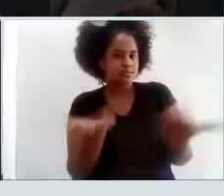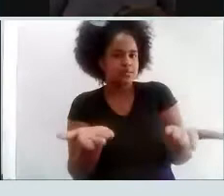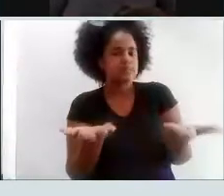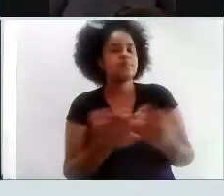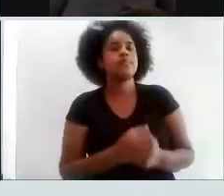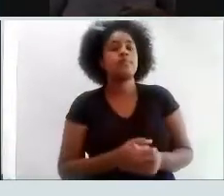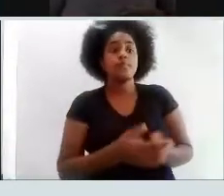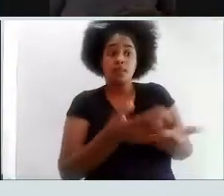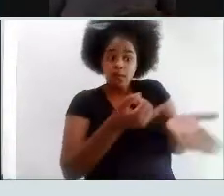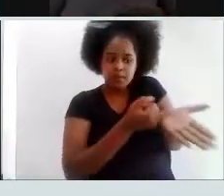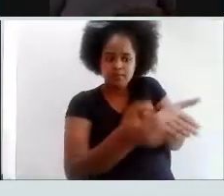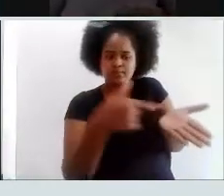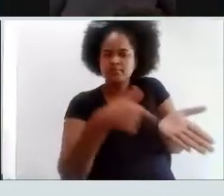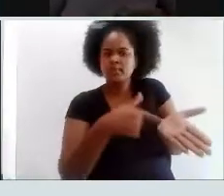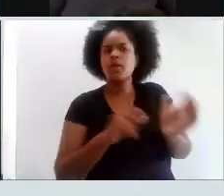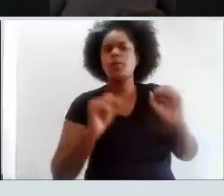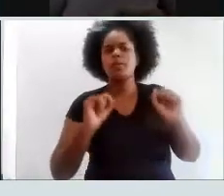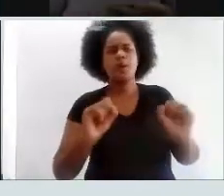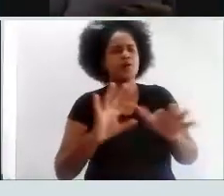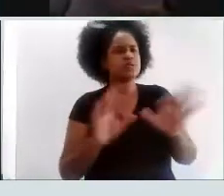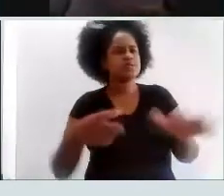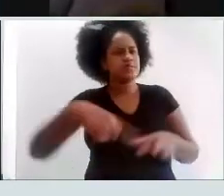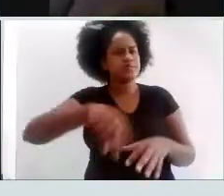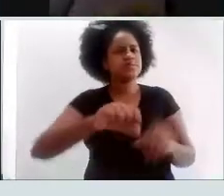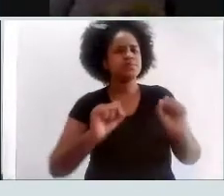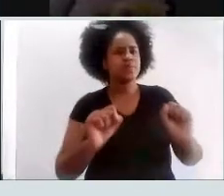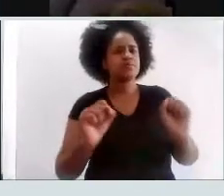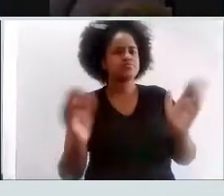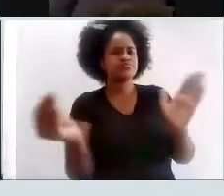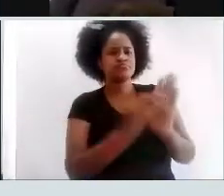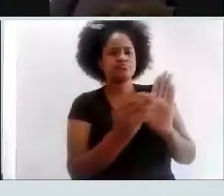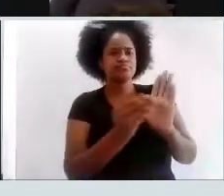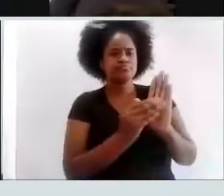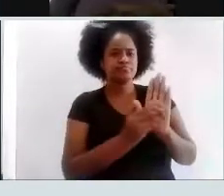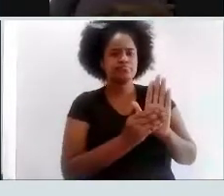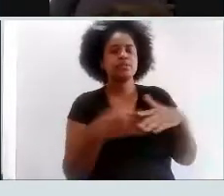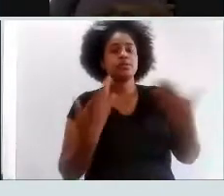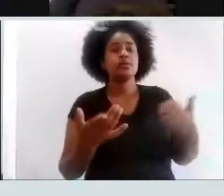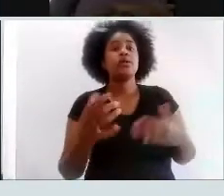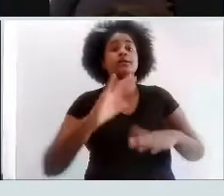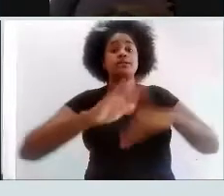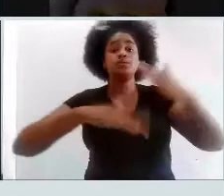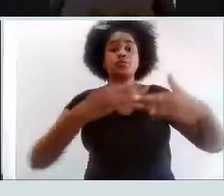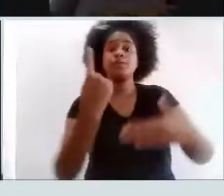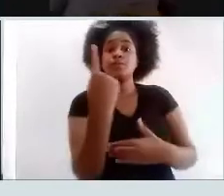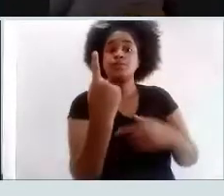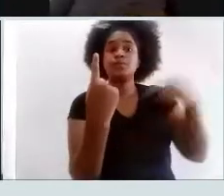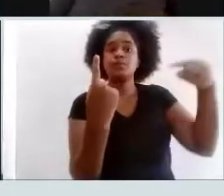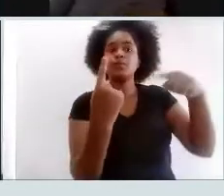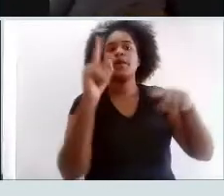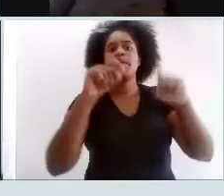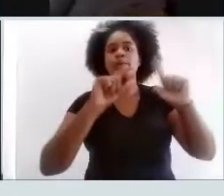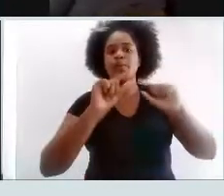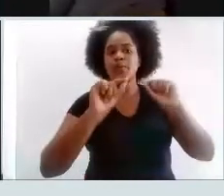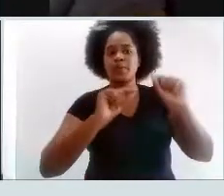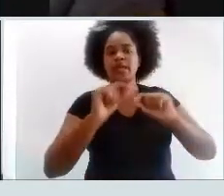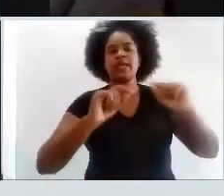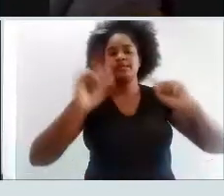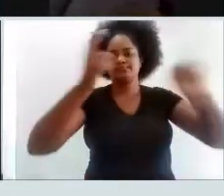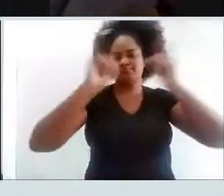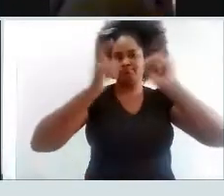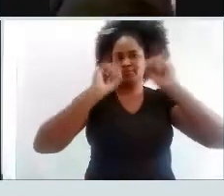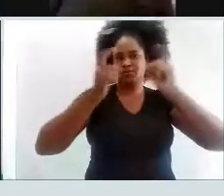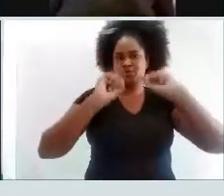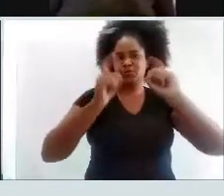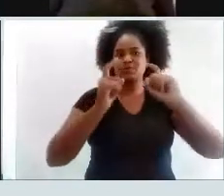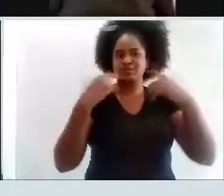vocês podem explorar bastante. Tem o desenvolvimento 1, que é a expansão das ideias com a defesa do ponto de vista.